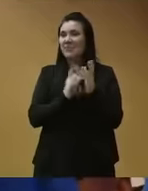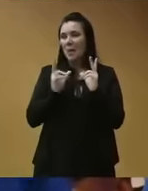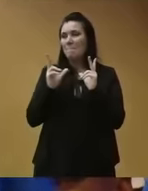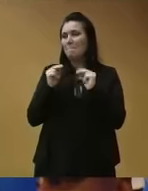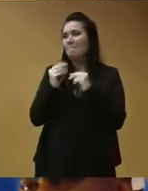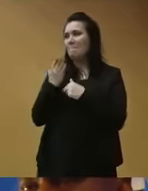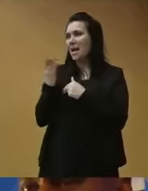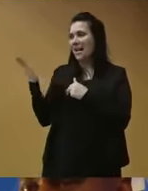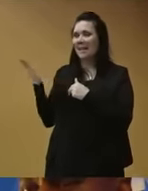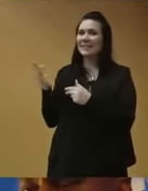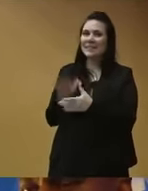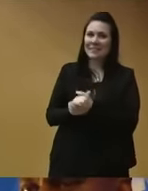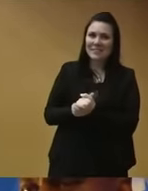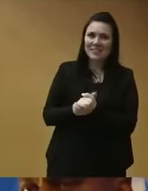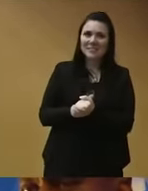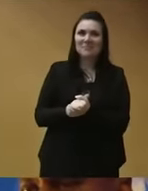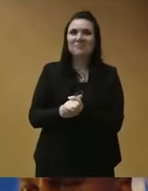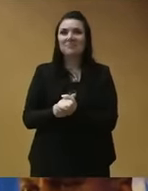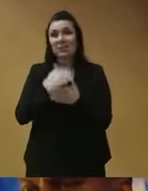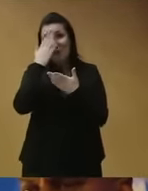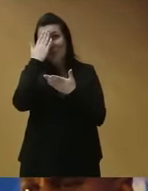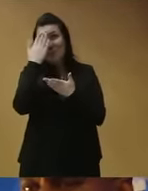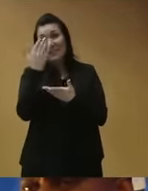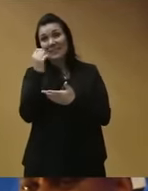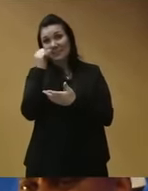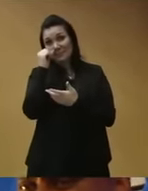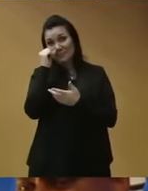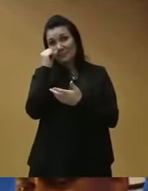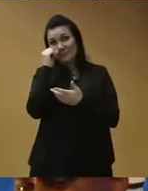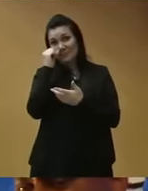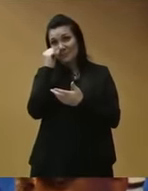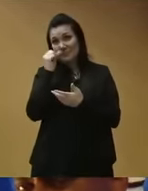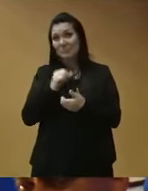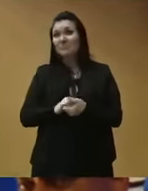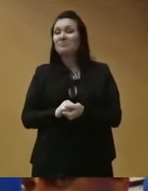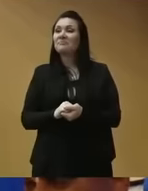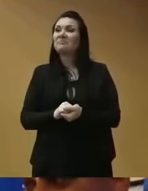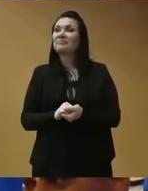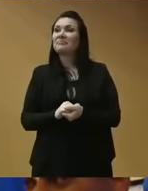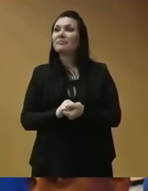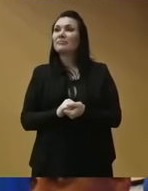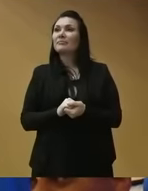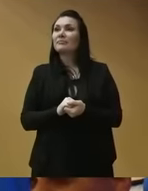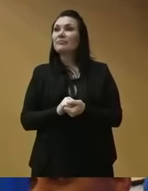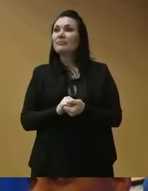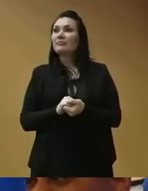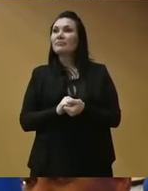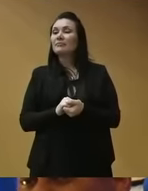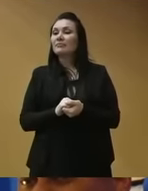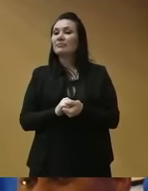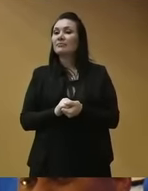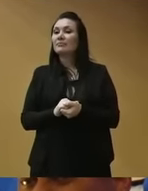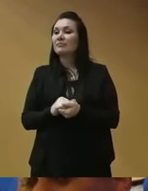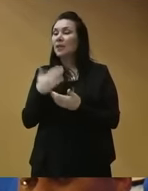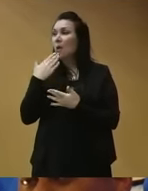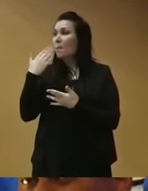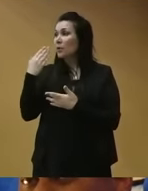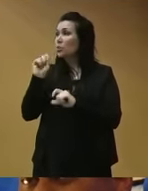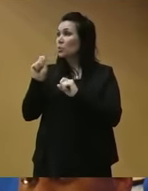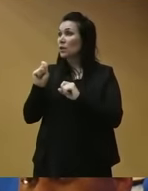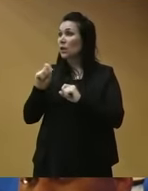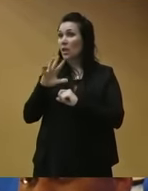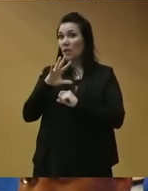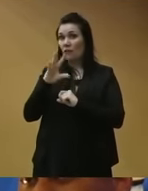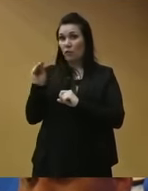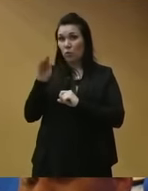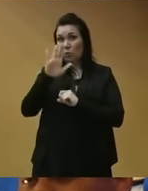Eles merecem. Muito obrigado. Eu vou, então, pedir que todos os presentes